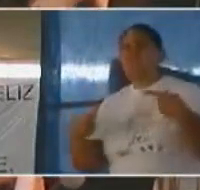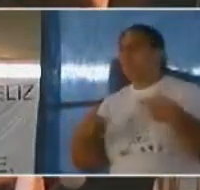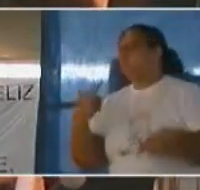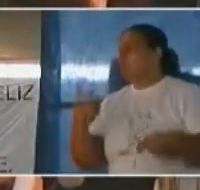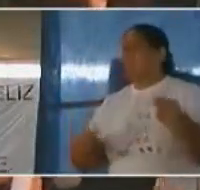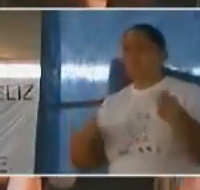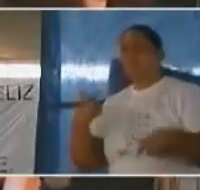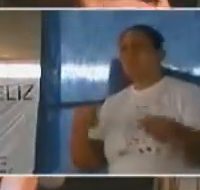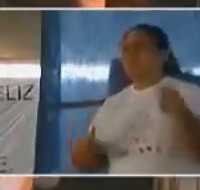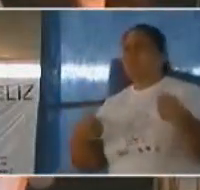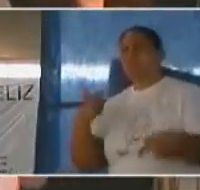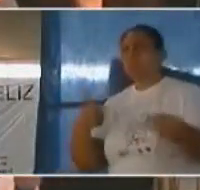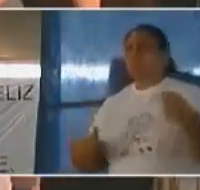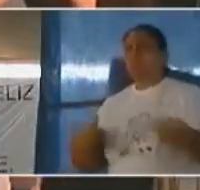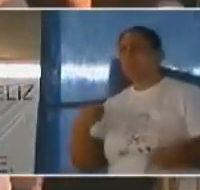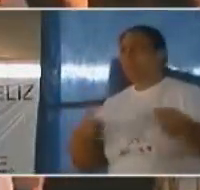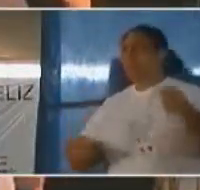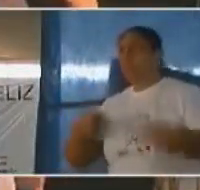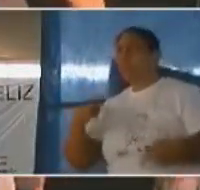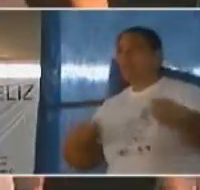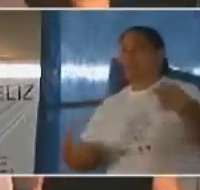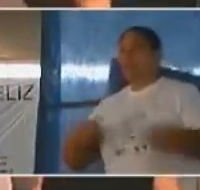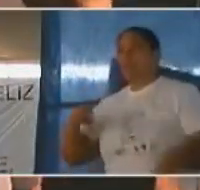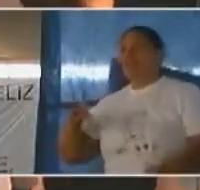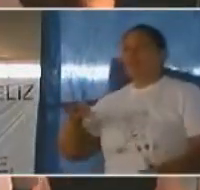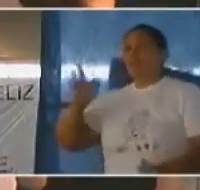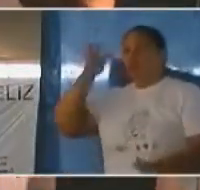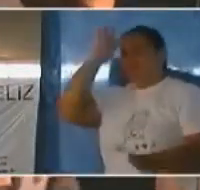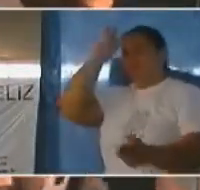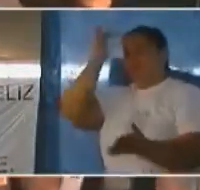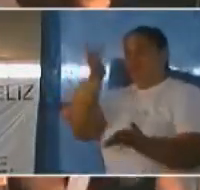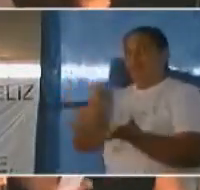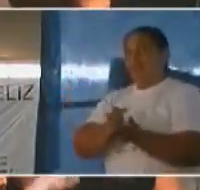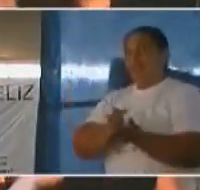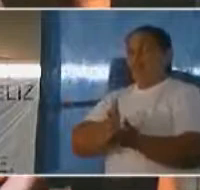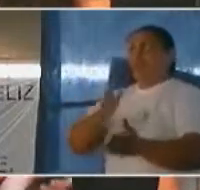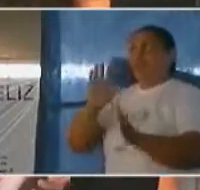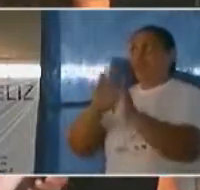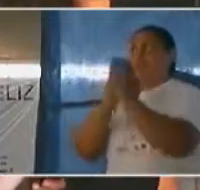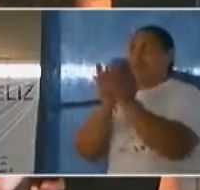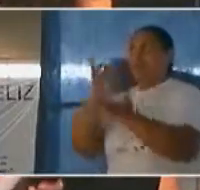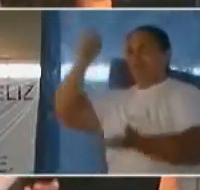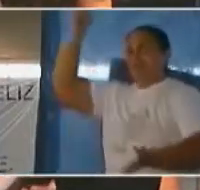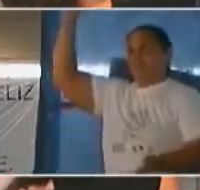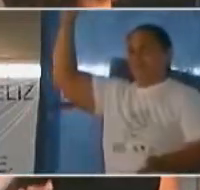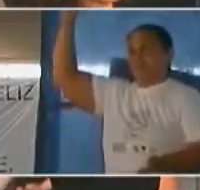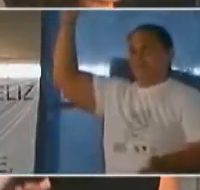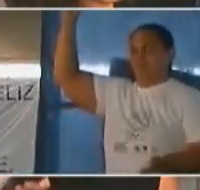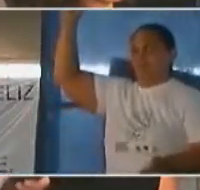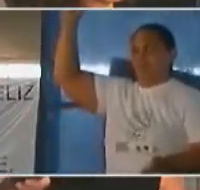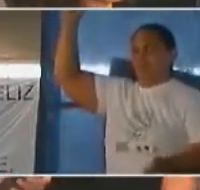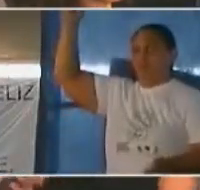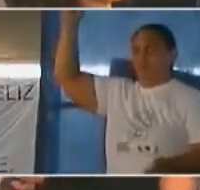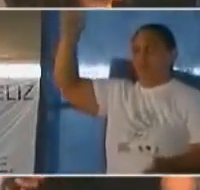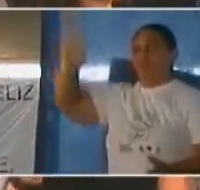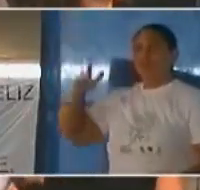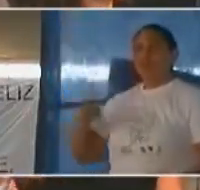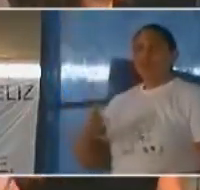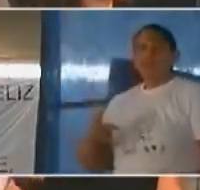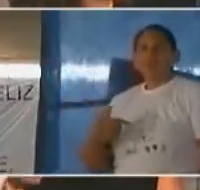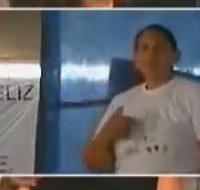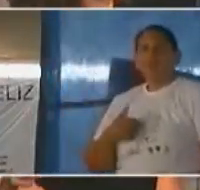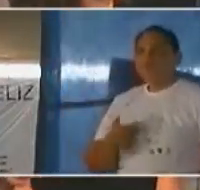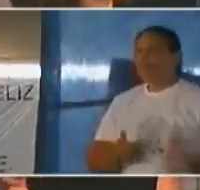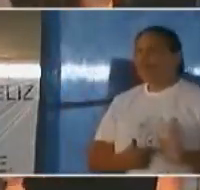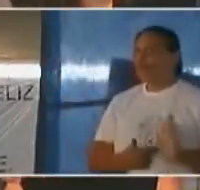sair em defesa da fé cristã. Assim, eu penso que ser cristão e ser geração é sair em defesa da fé